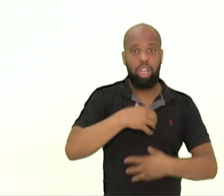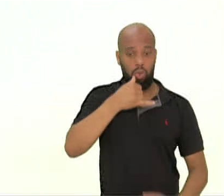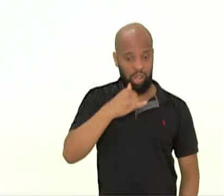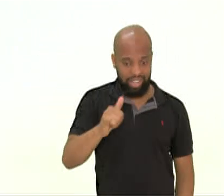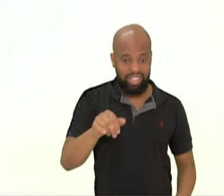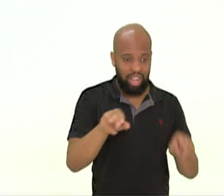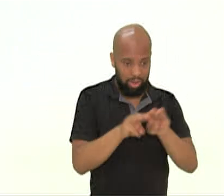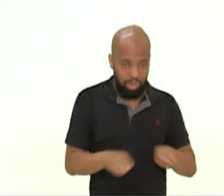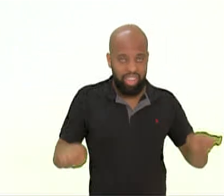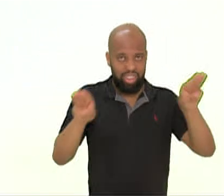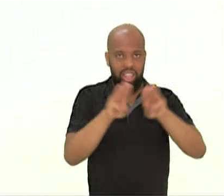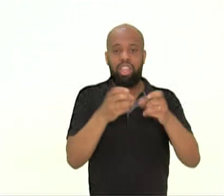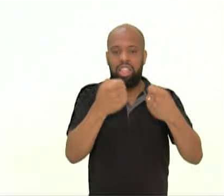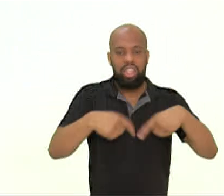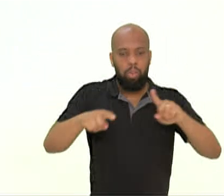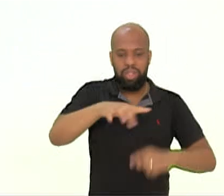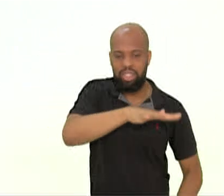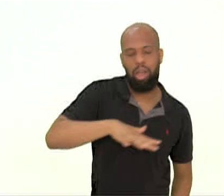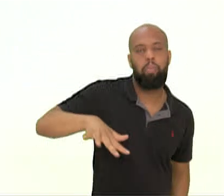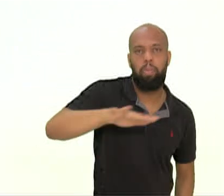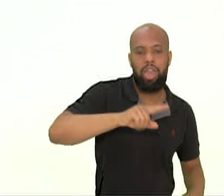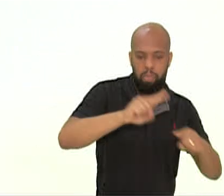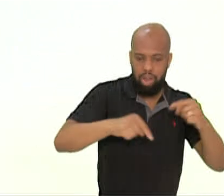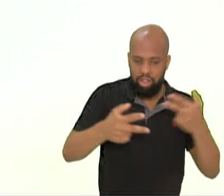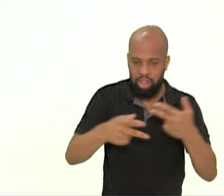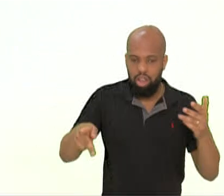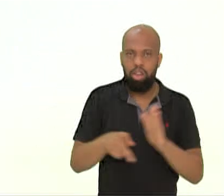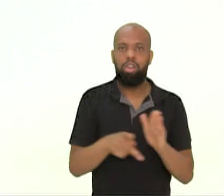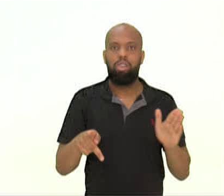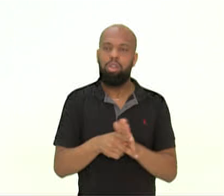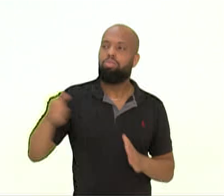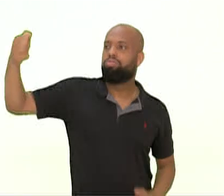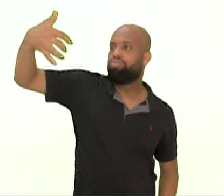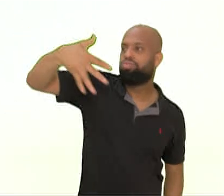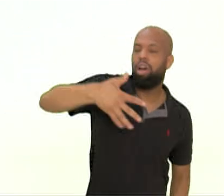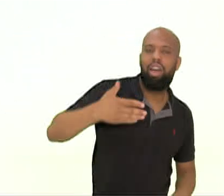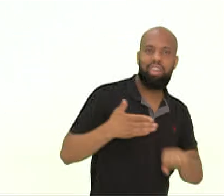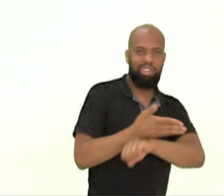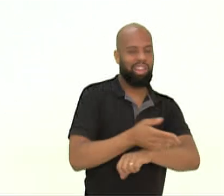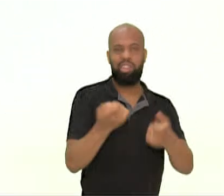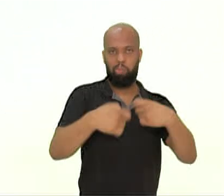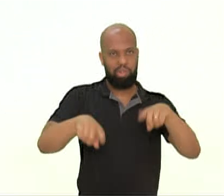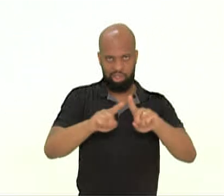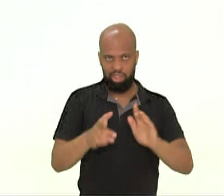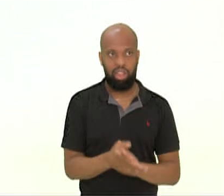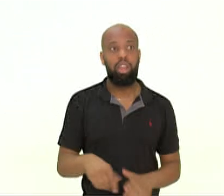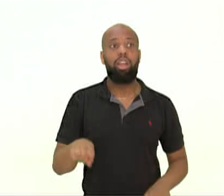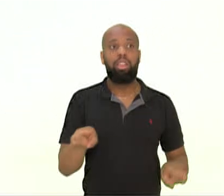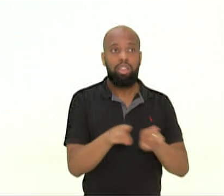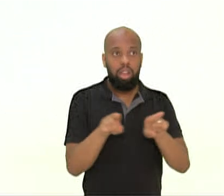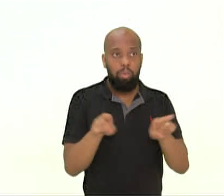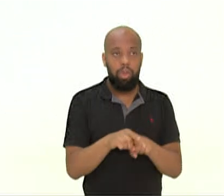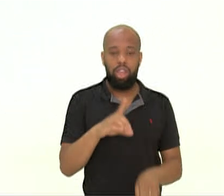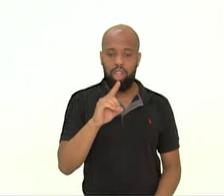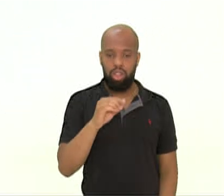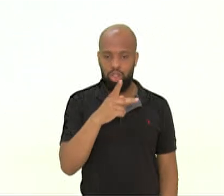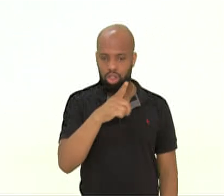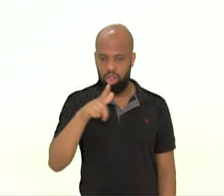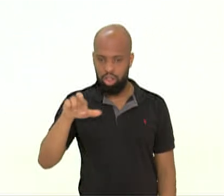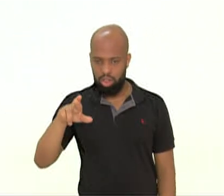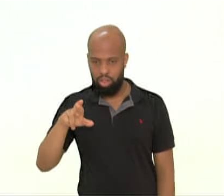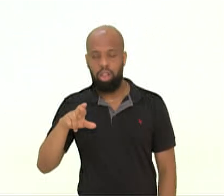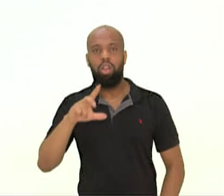eletromagnética, não necessita de um meio material para se propagar. Outra aplicação do efeito Doppler para radiações é